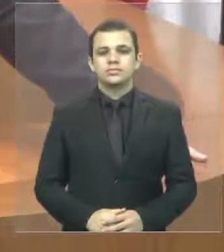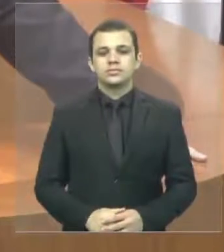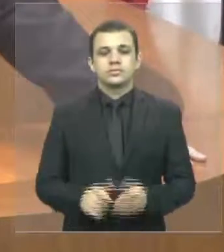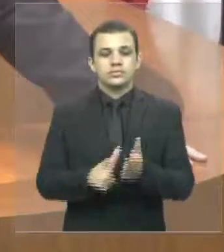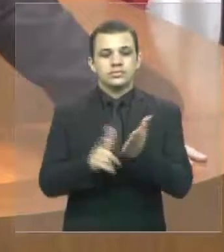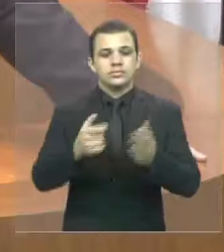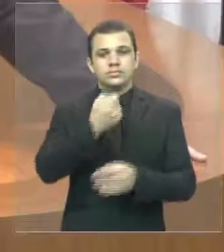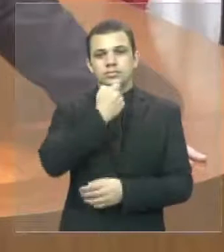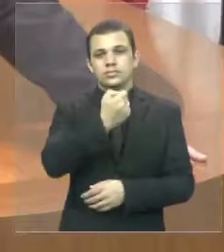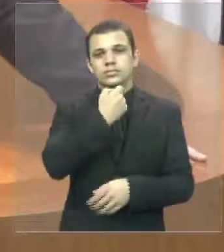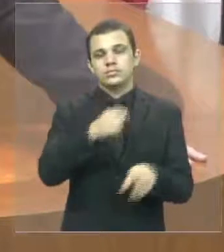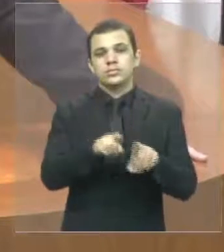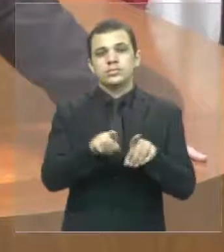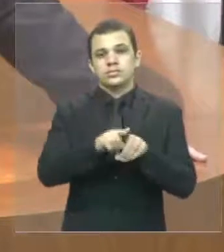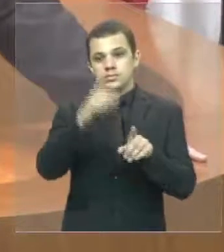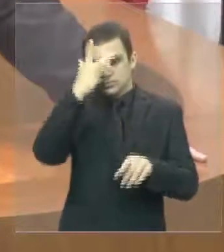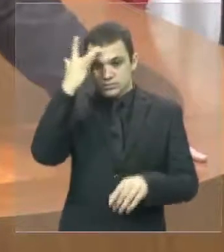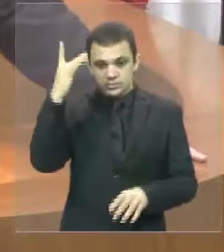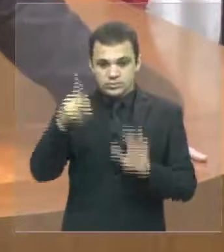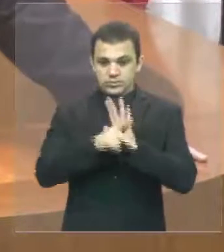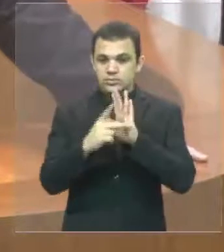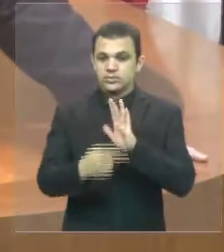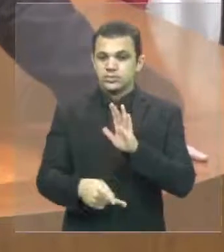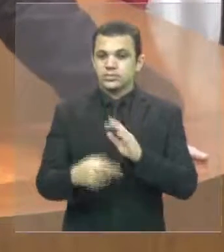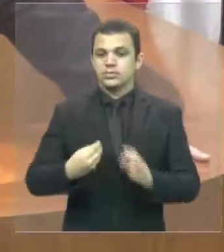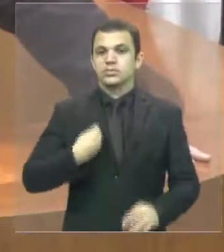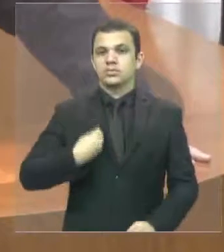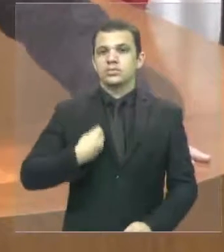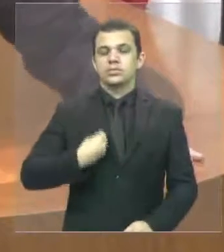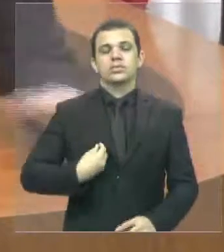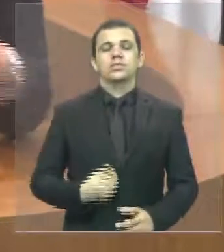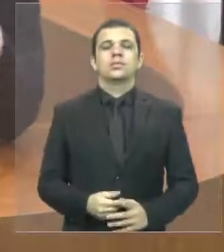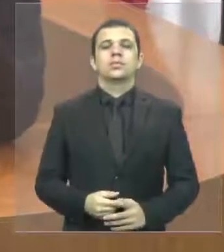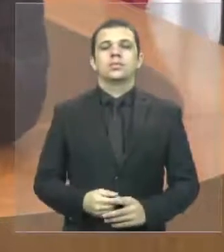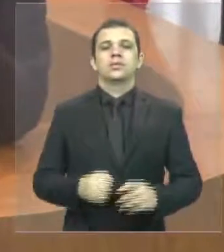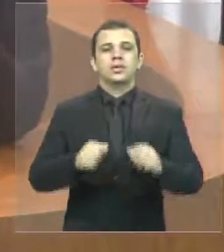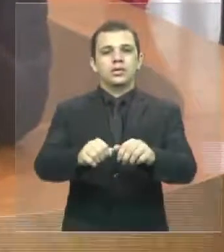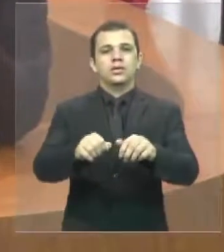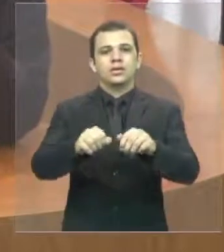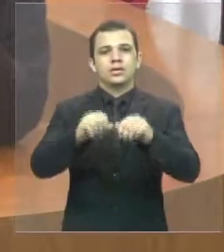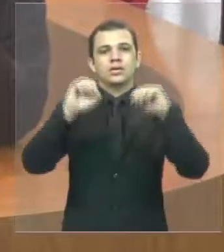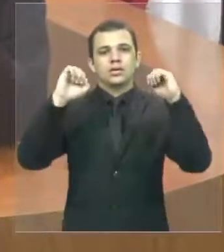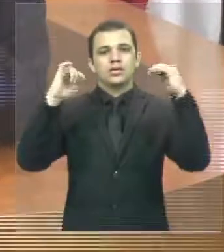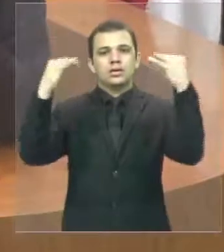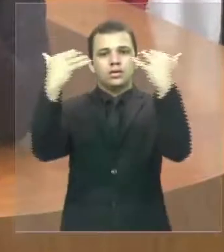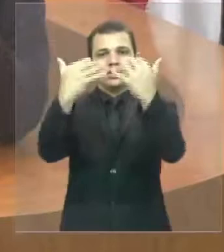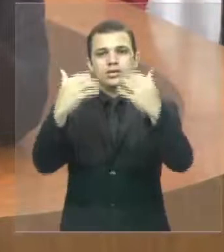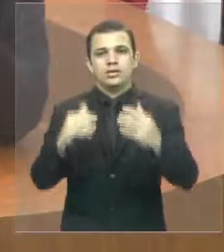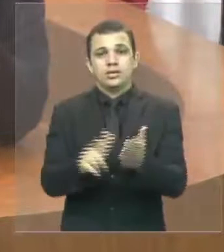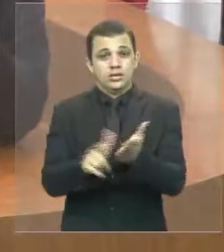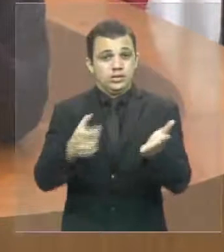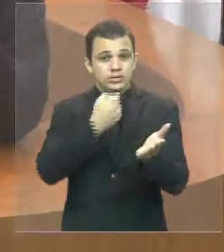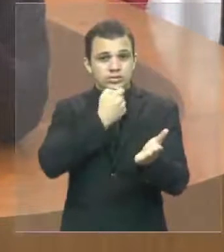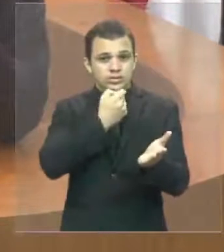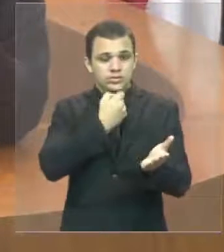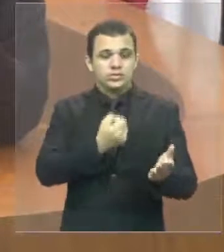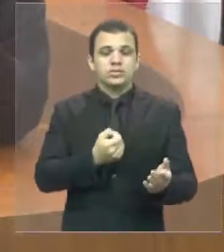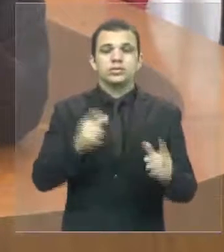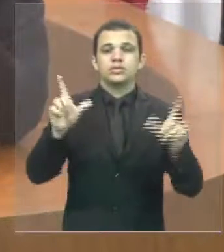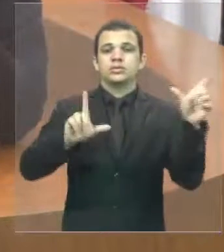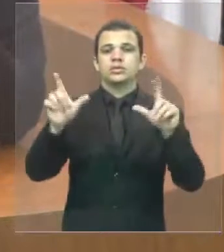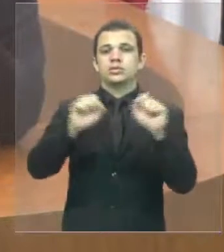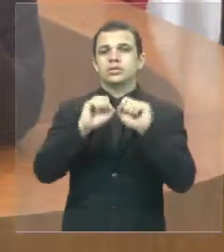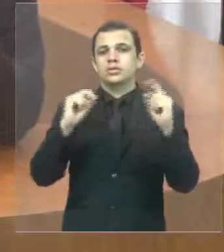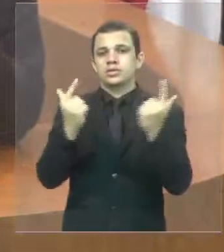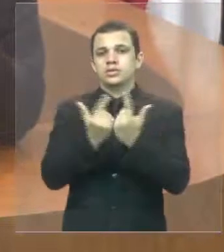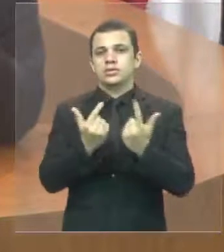imprensa que aqui se encontra presente, galeria, TV Assembleia,